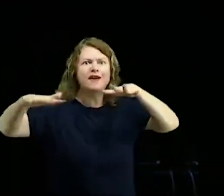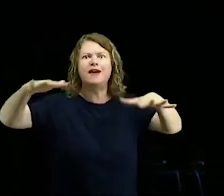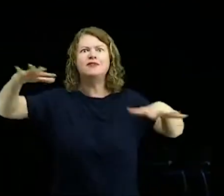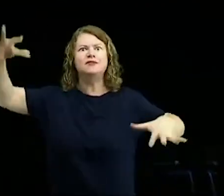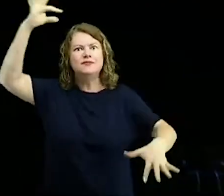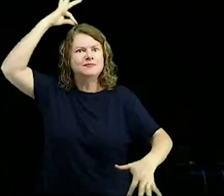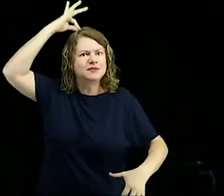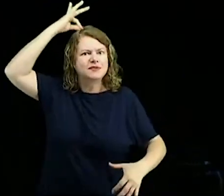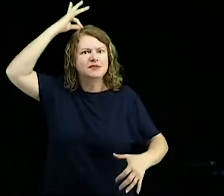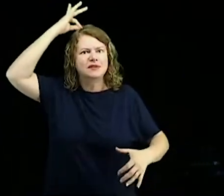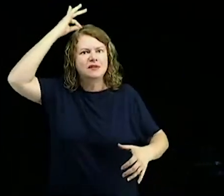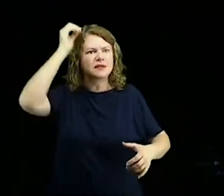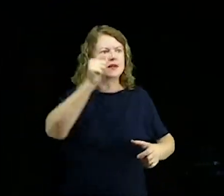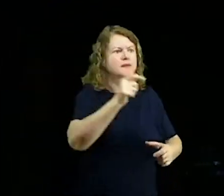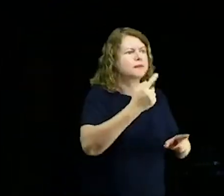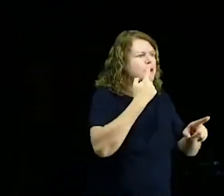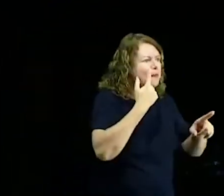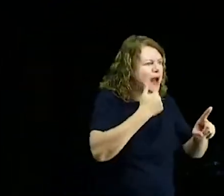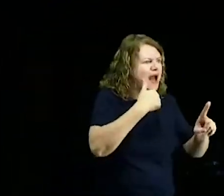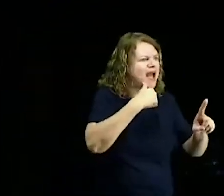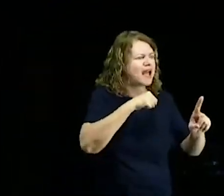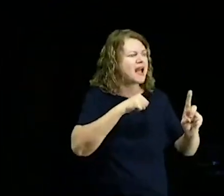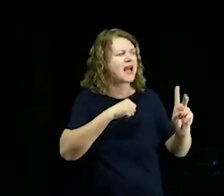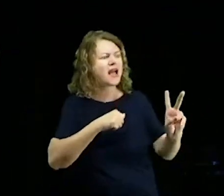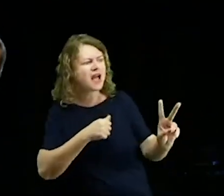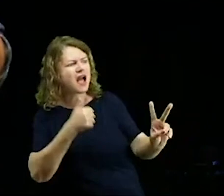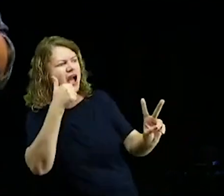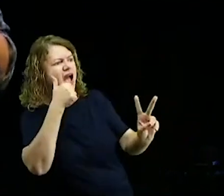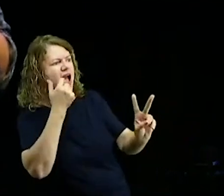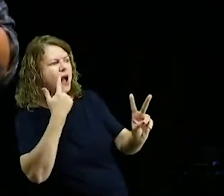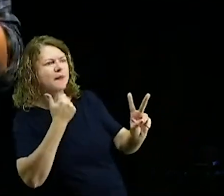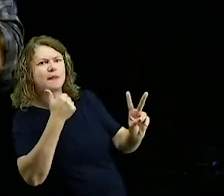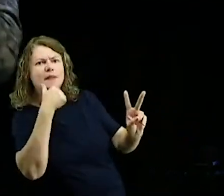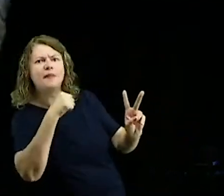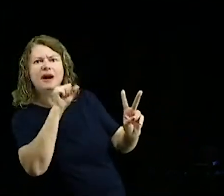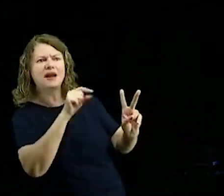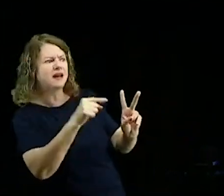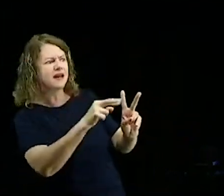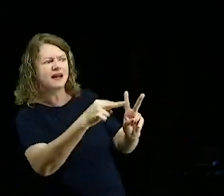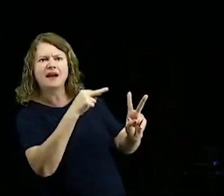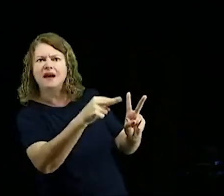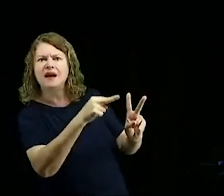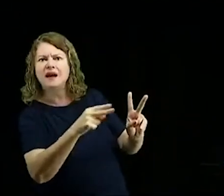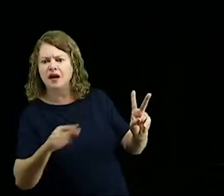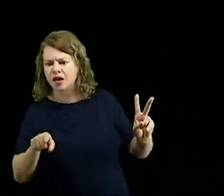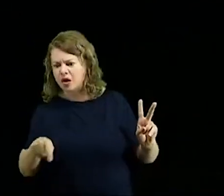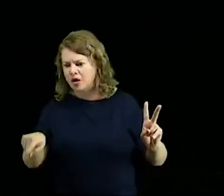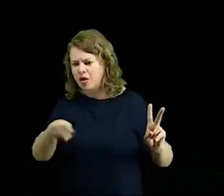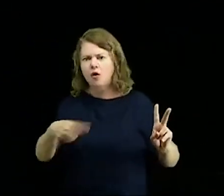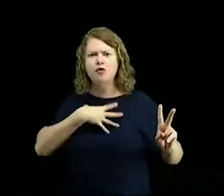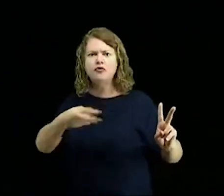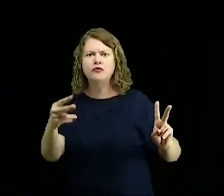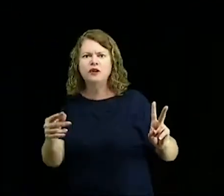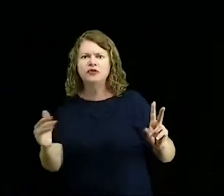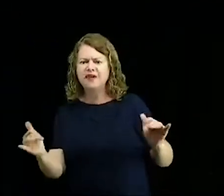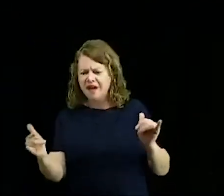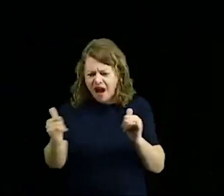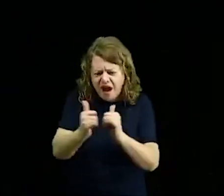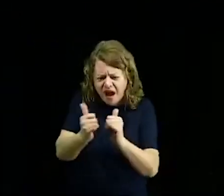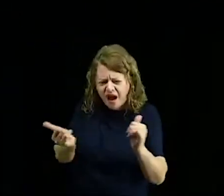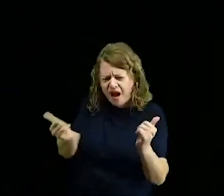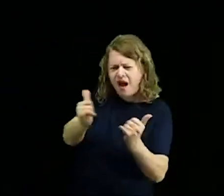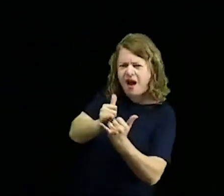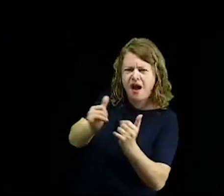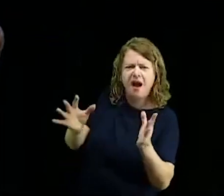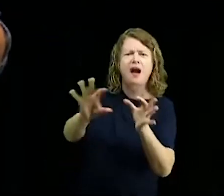se converterá aos seus filhos, e dos seus filhos aos seus pais, antes que venha o dia do Senhor. É assim que conclui